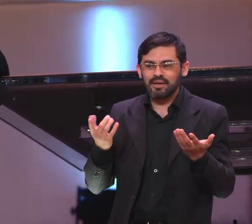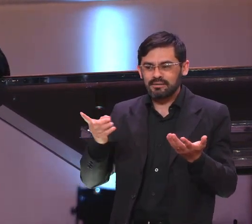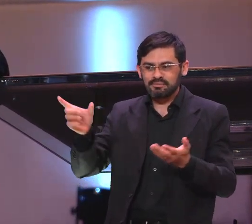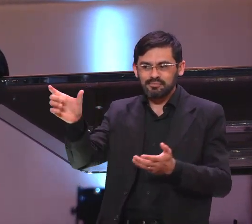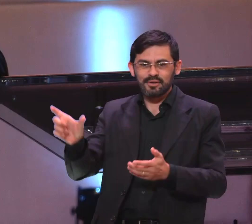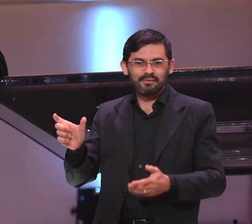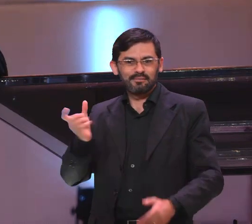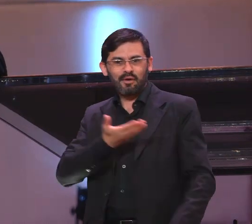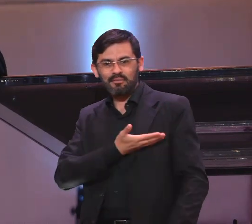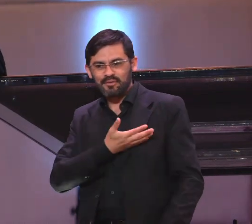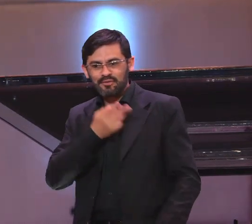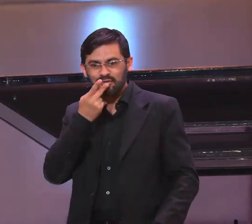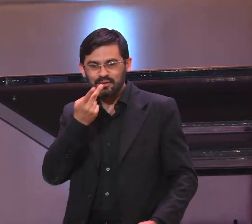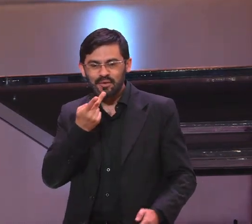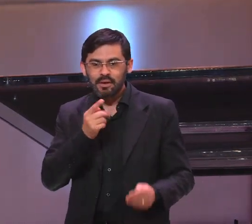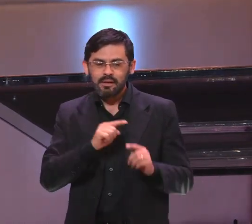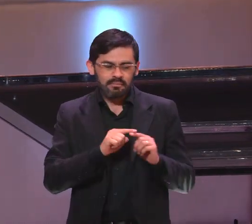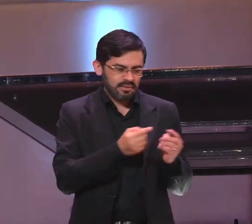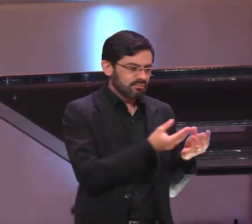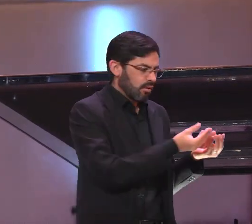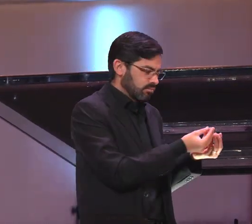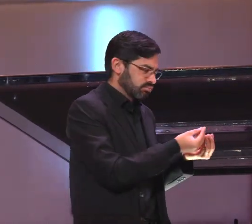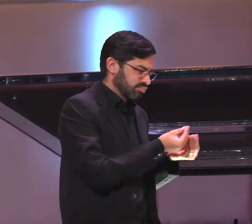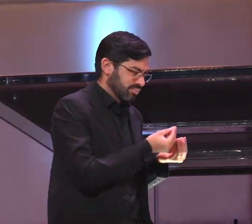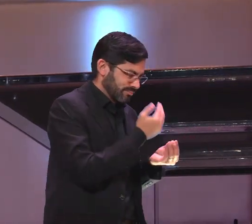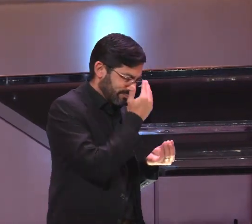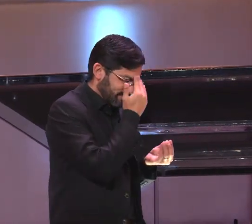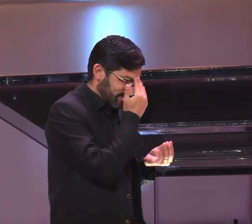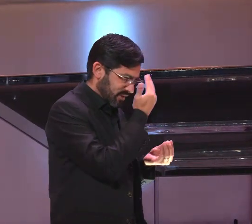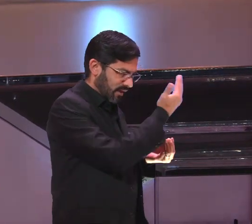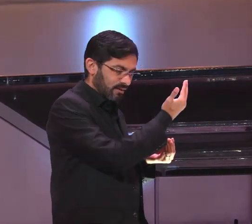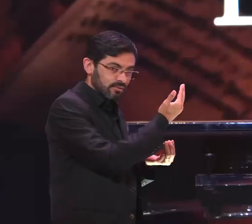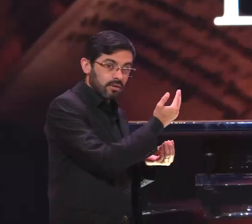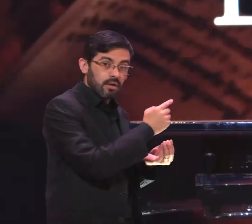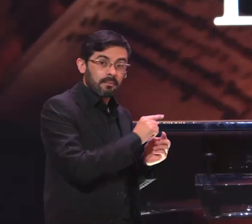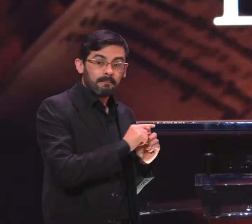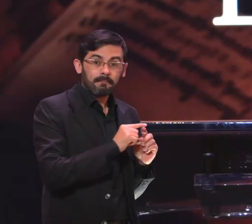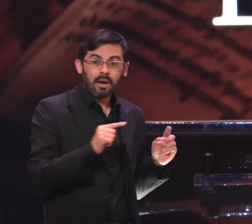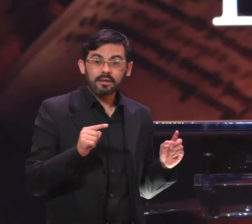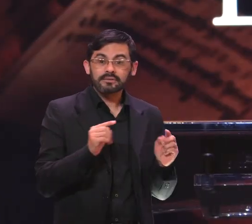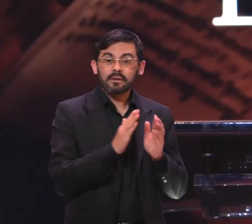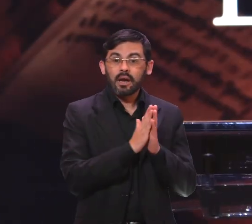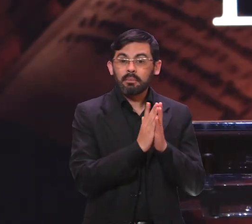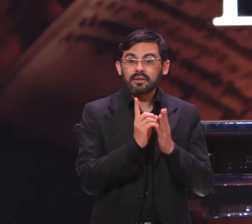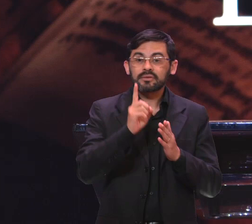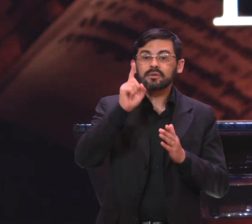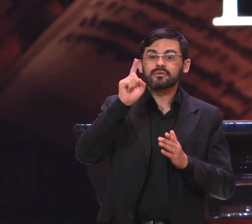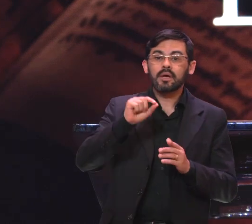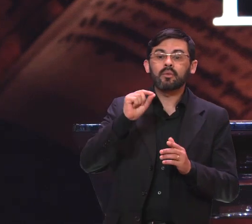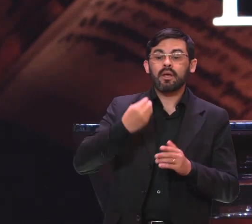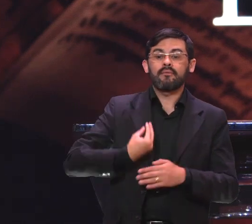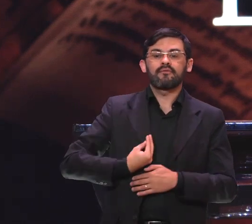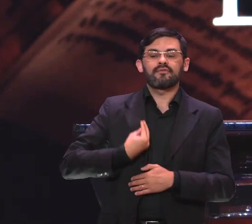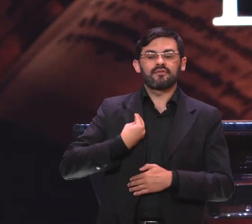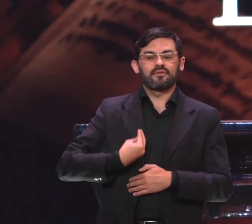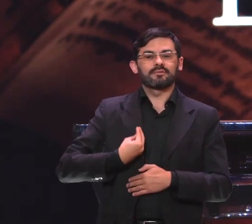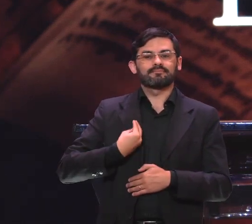sacrilégio. Mas eu peguei. Mas a palavra de Deus é